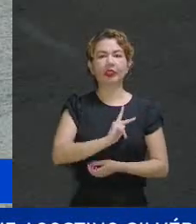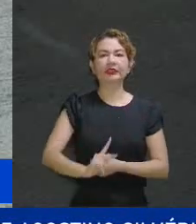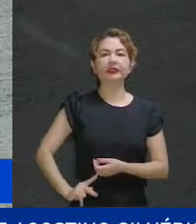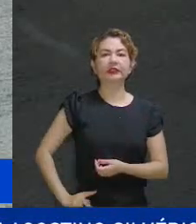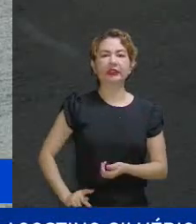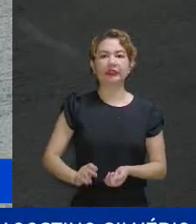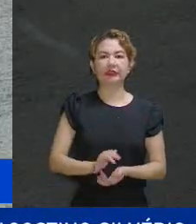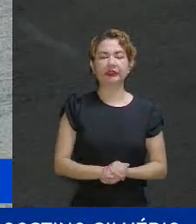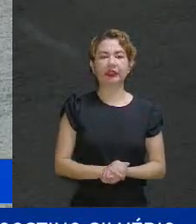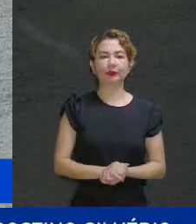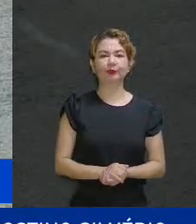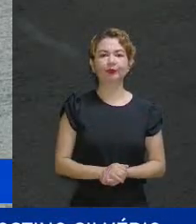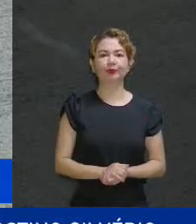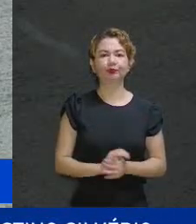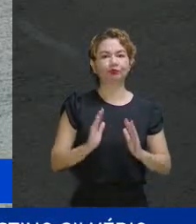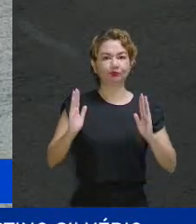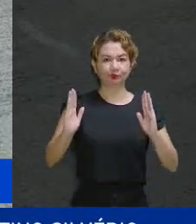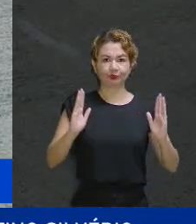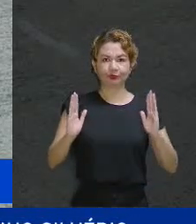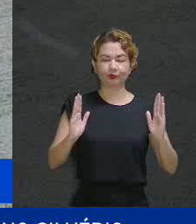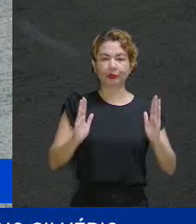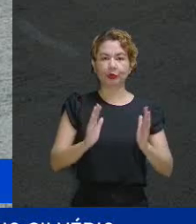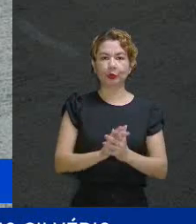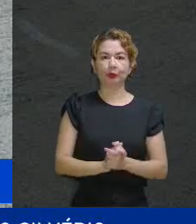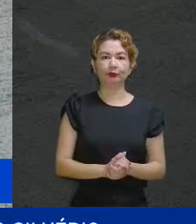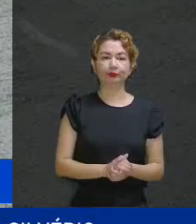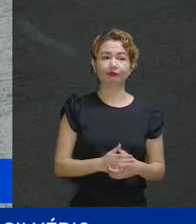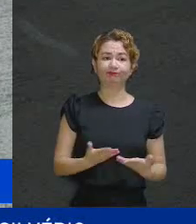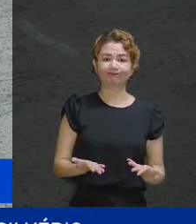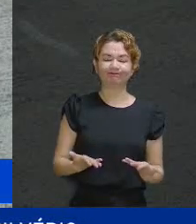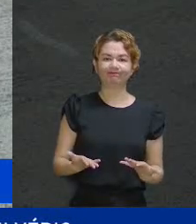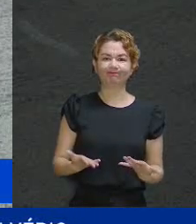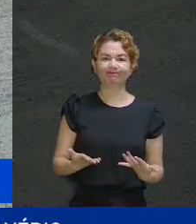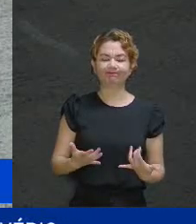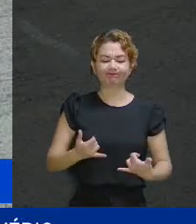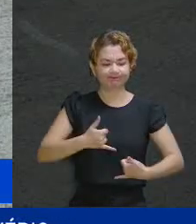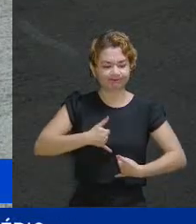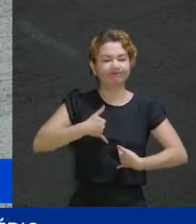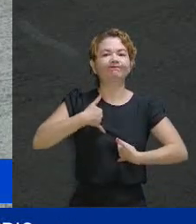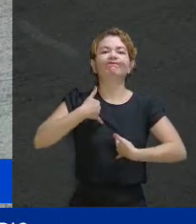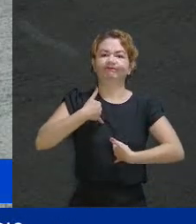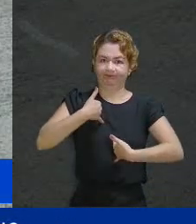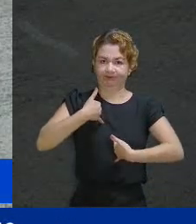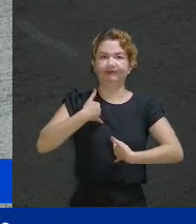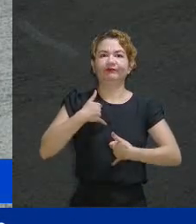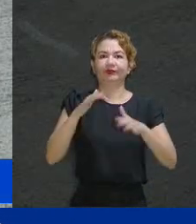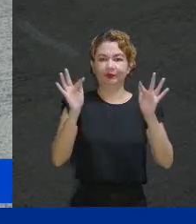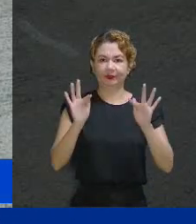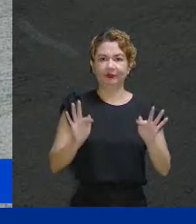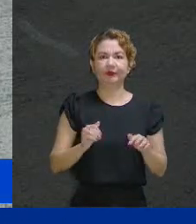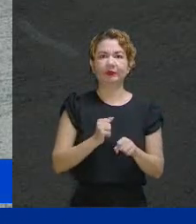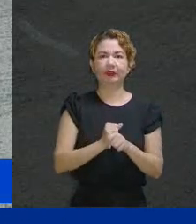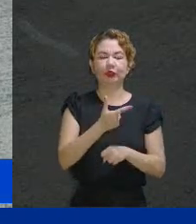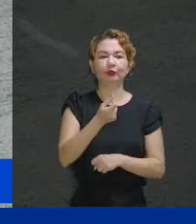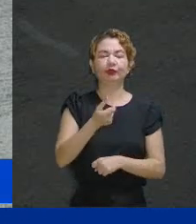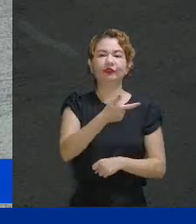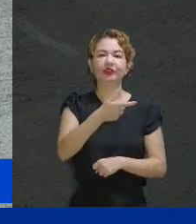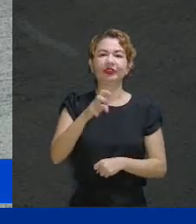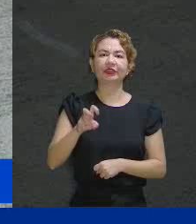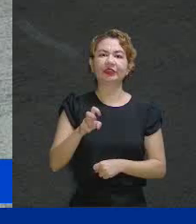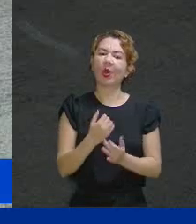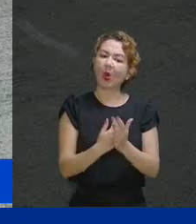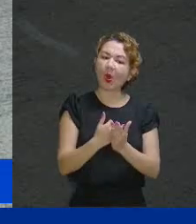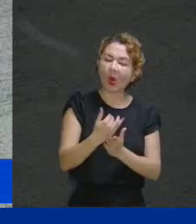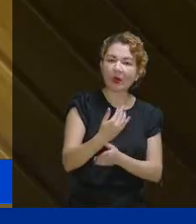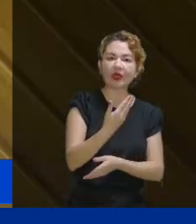presidência durante este período, e é uma honra, durante esse ano de 2025, iniciar com a sua